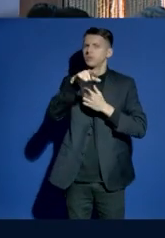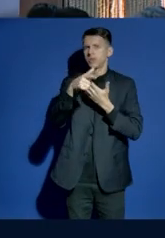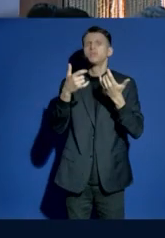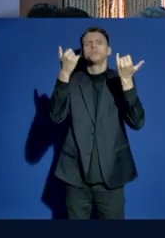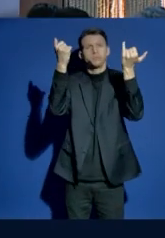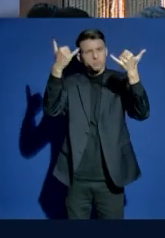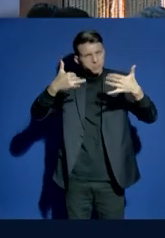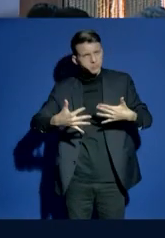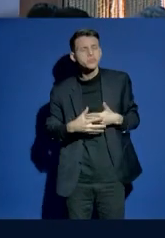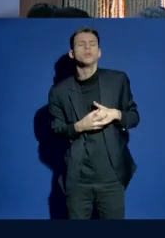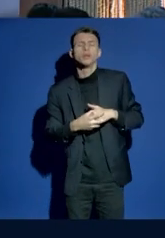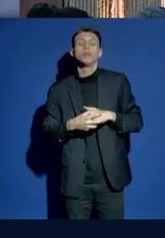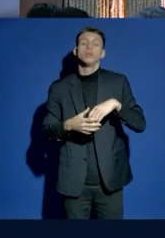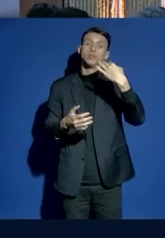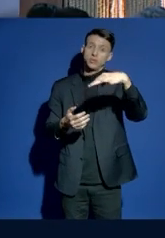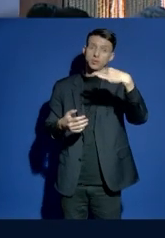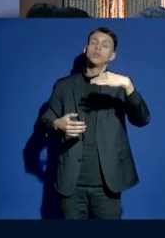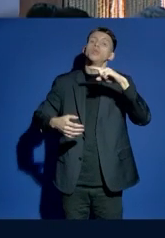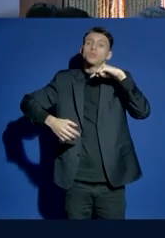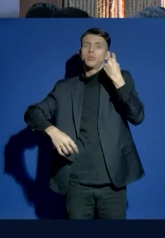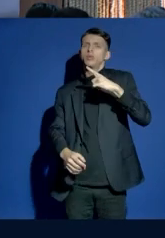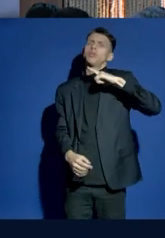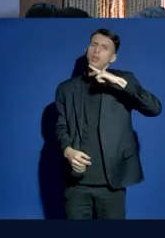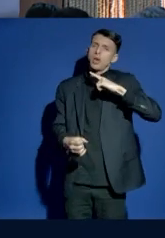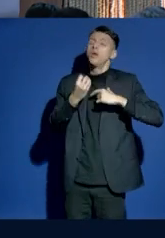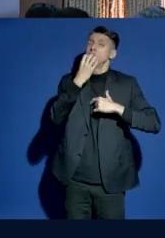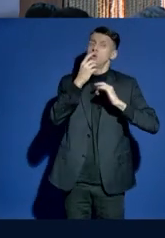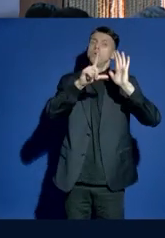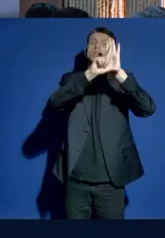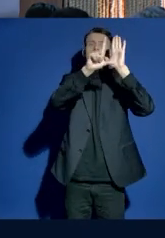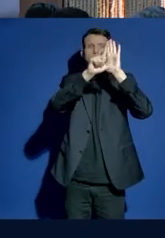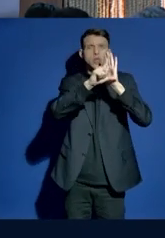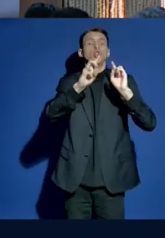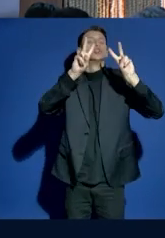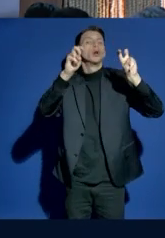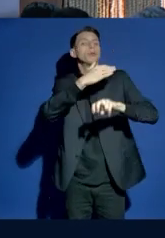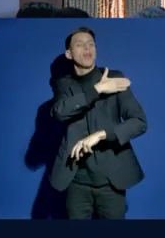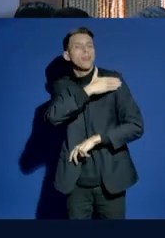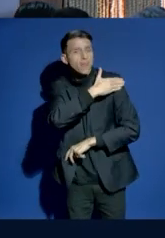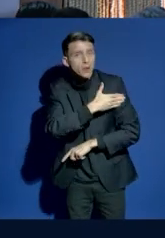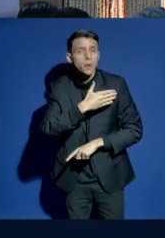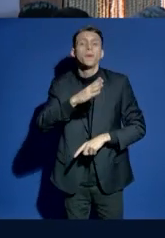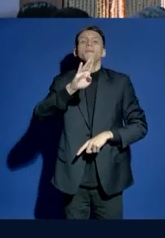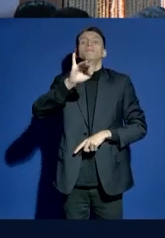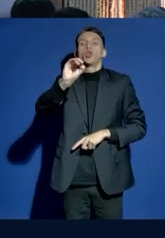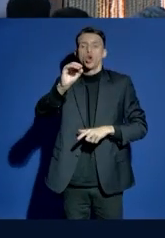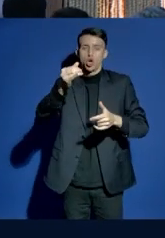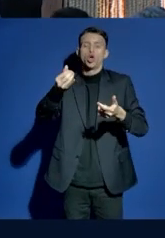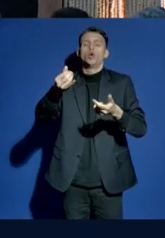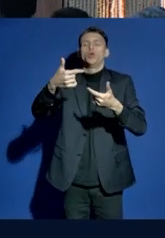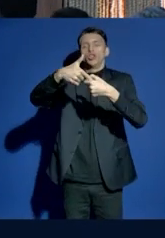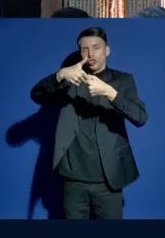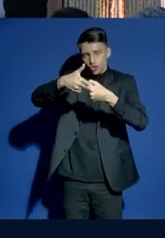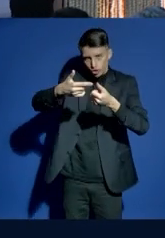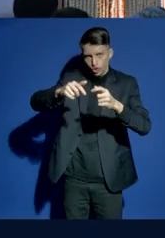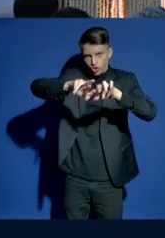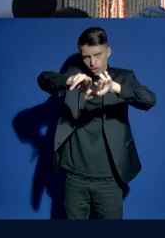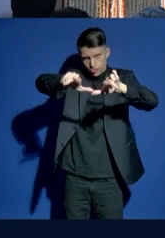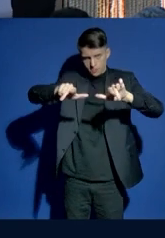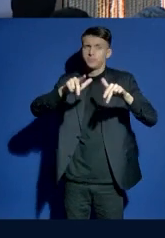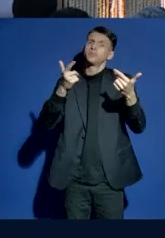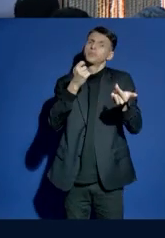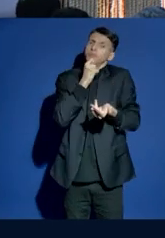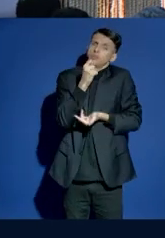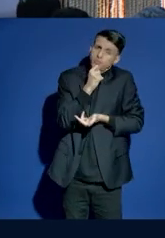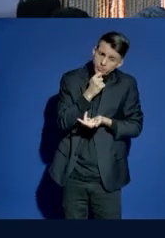e eu acho que, apesar da gente ter algumas boas políticas no setor de etanol, o setor de biodiesel teve uma volatilidade maior regulatória aí nos